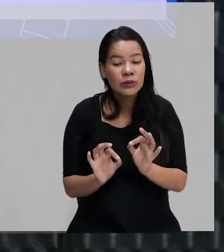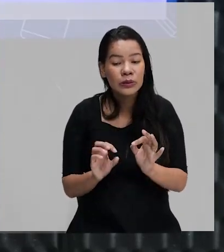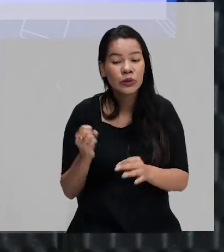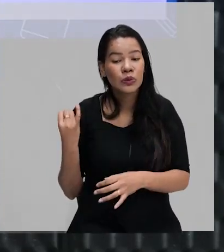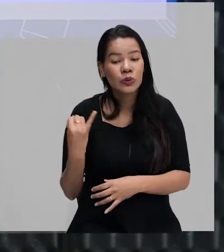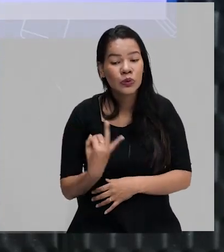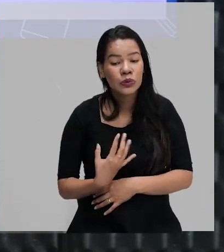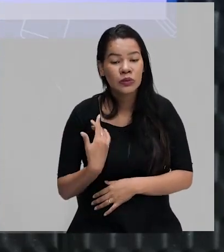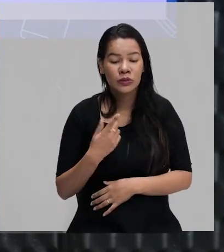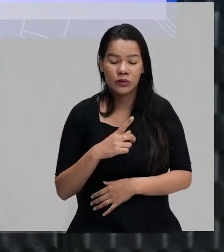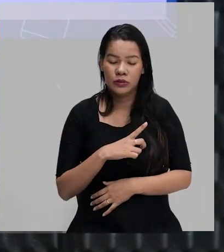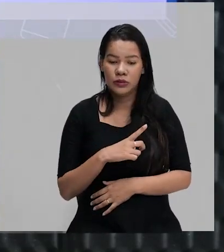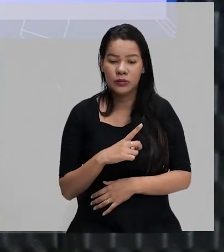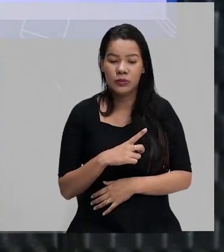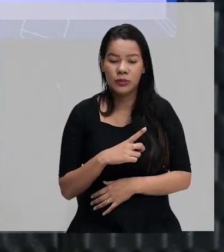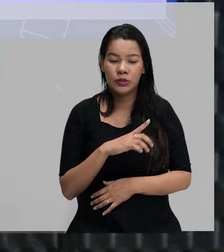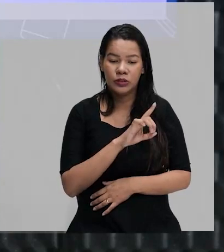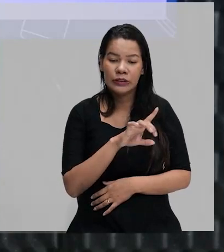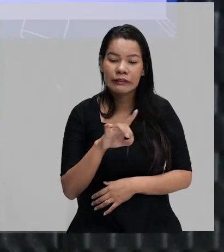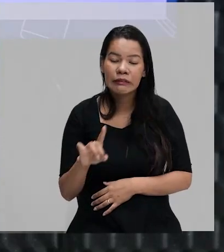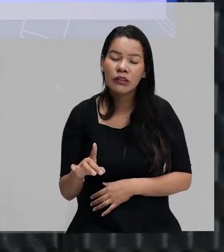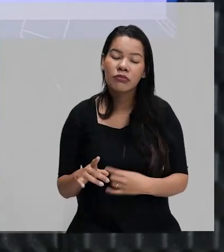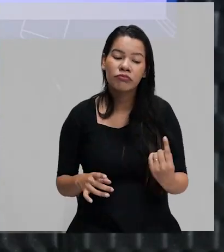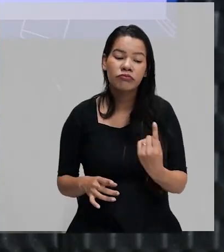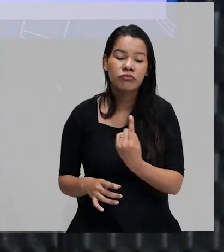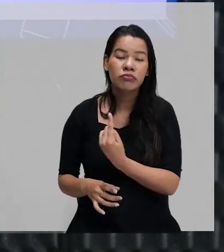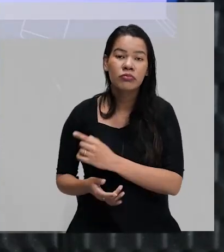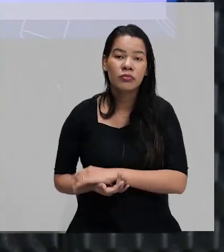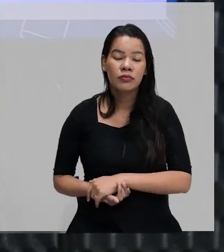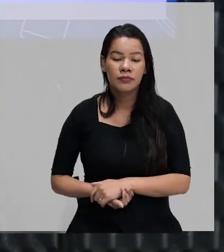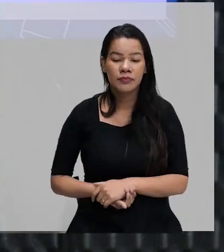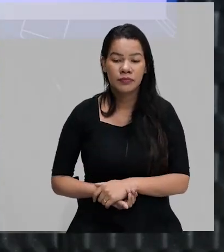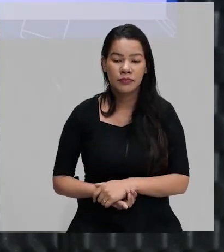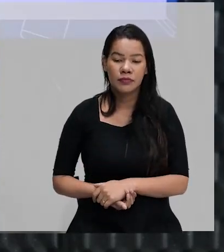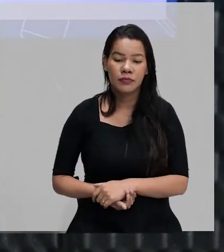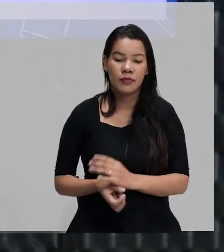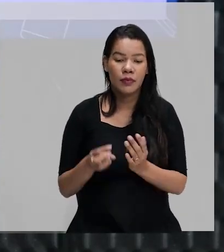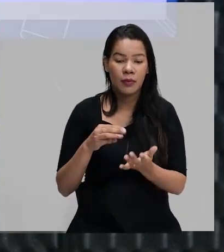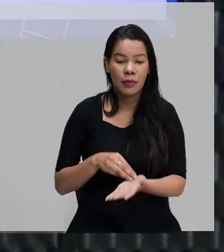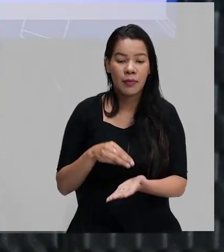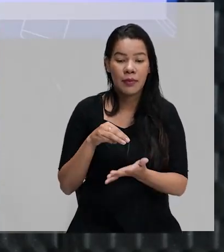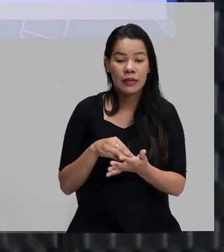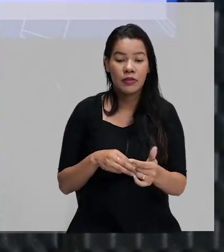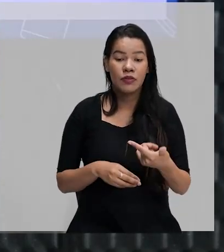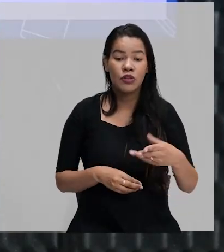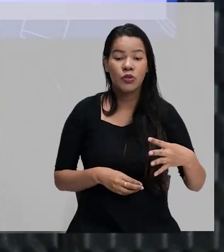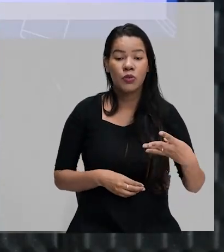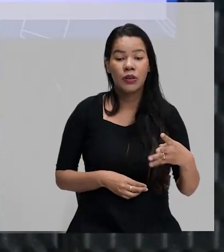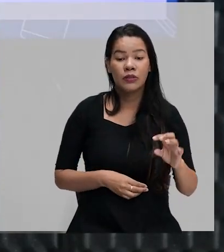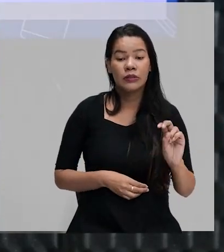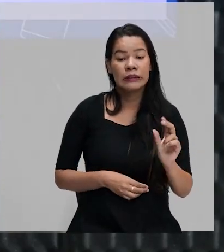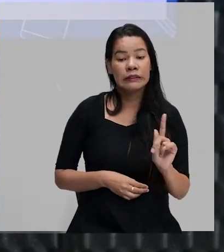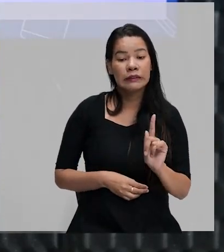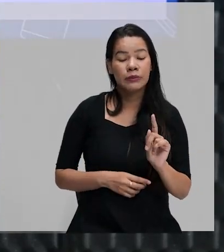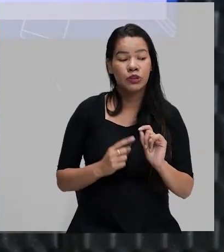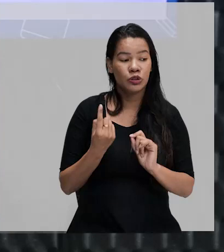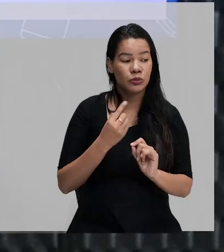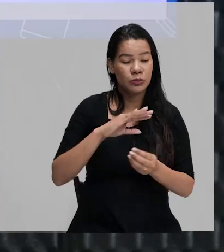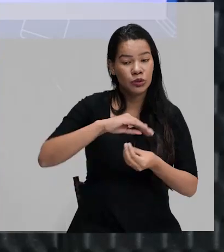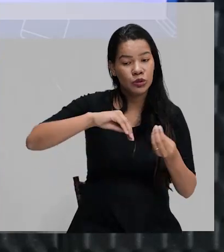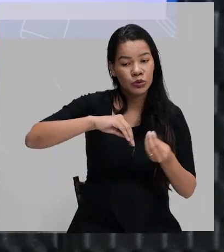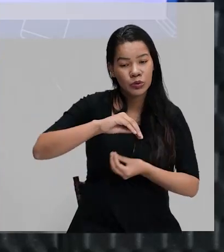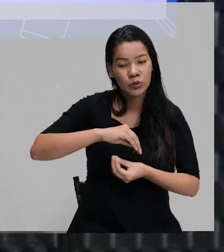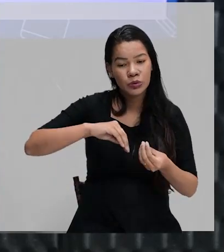quanto nós temos de cada um. Olha só, uma massa de 24 gramas de uma mistura, né, de